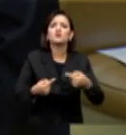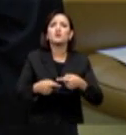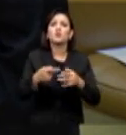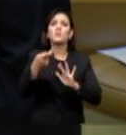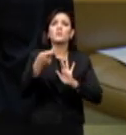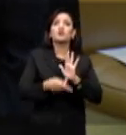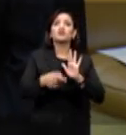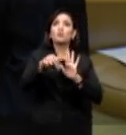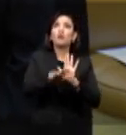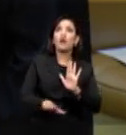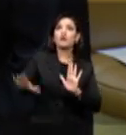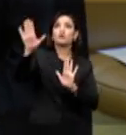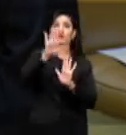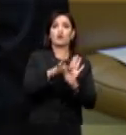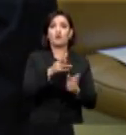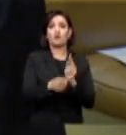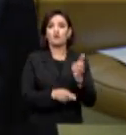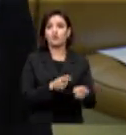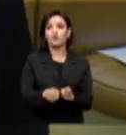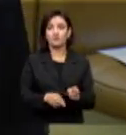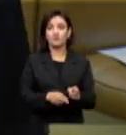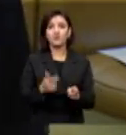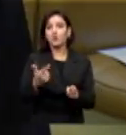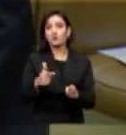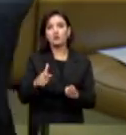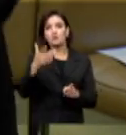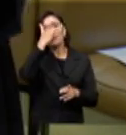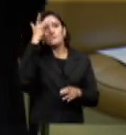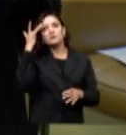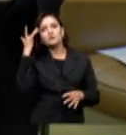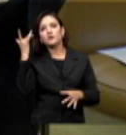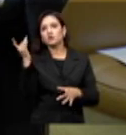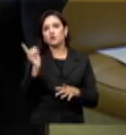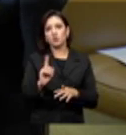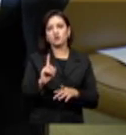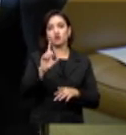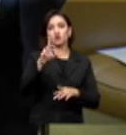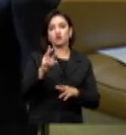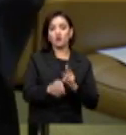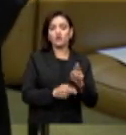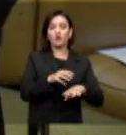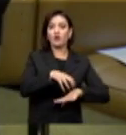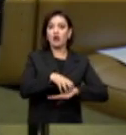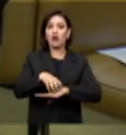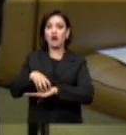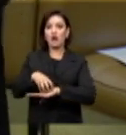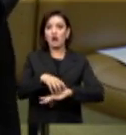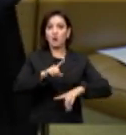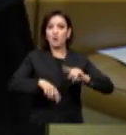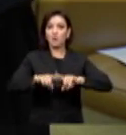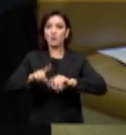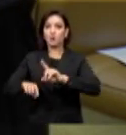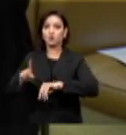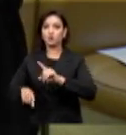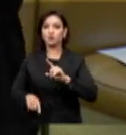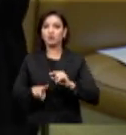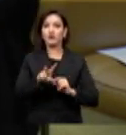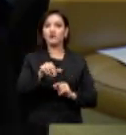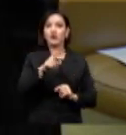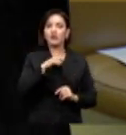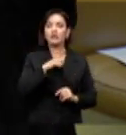para as ferrovias. Não temos ferrovias de passageiros. Temos uma ferrovia que vai passar no estado de São Paulo, que é uma ferrovia